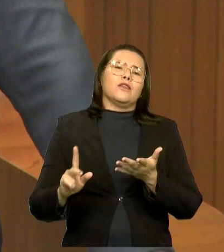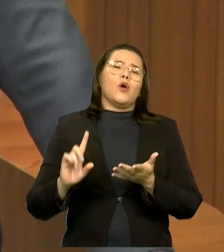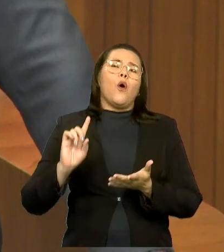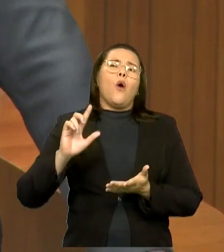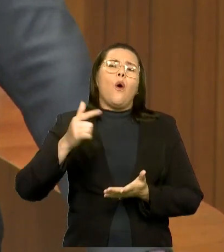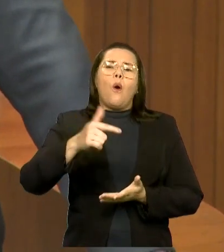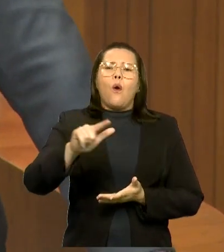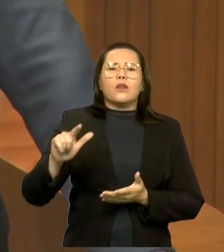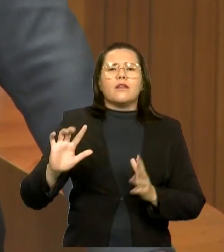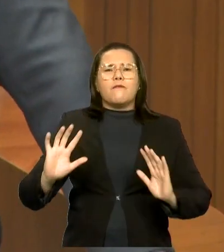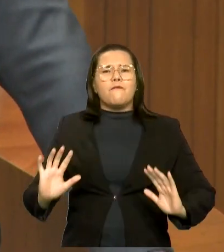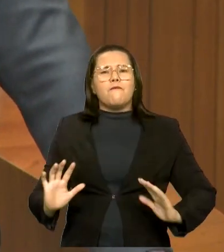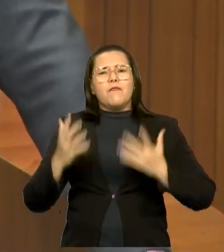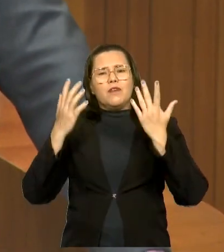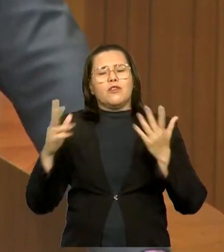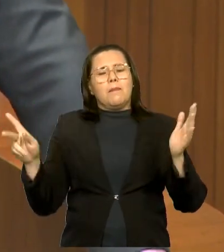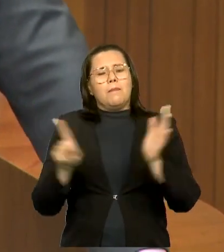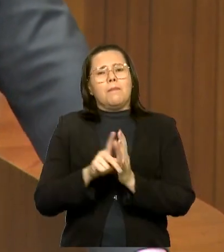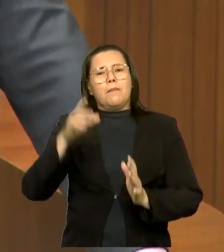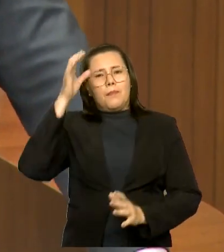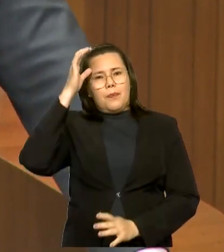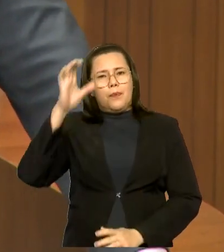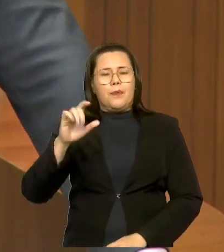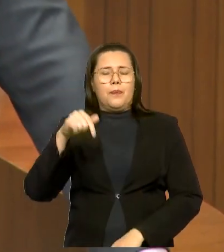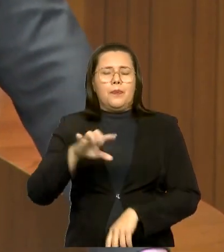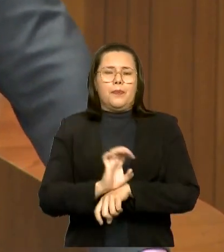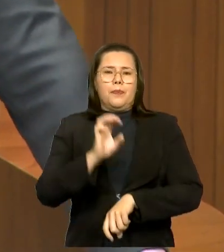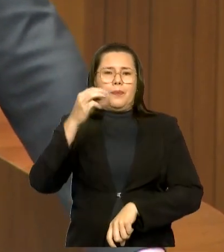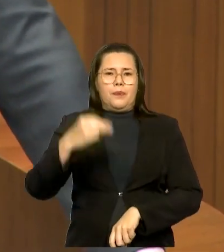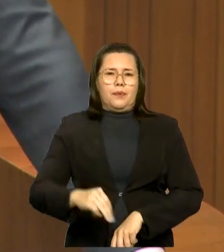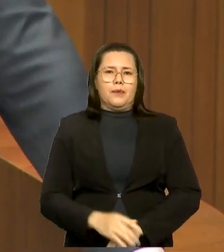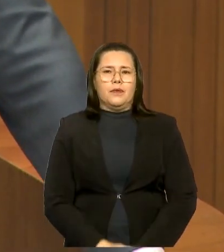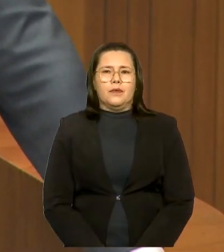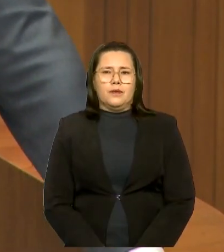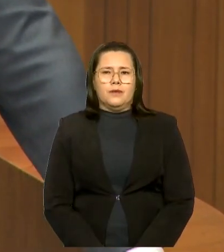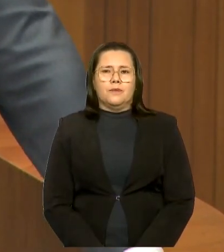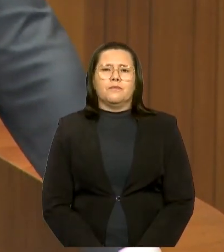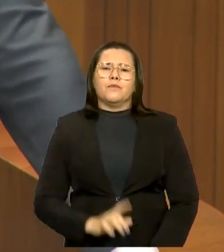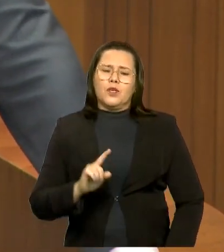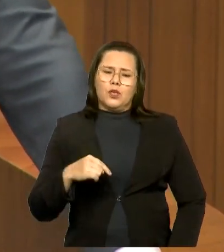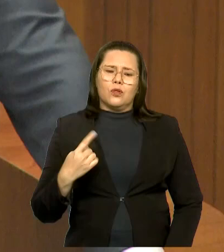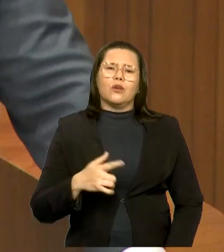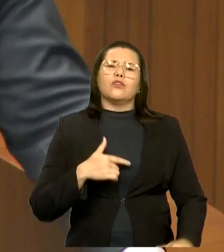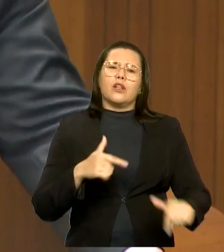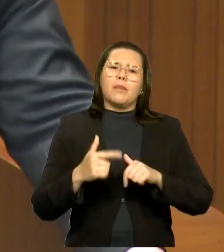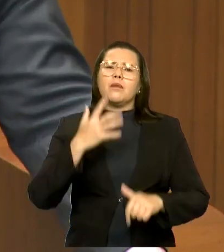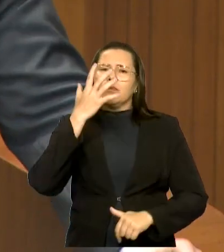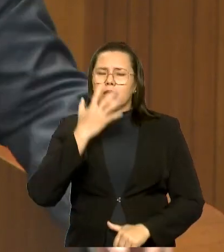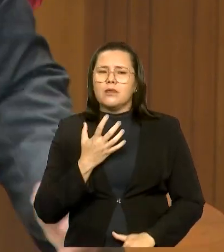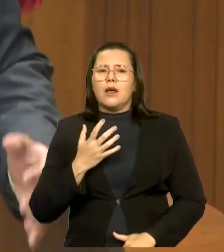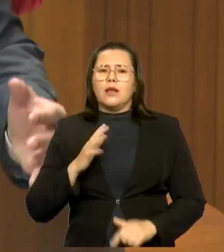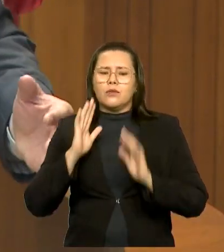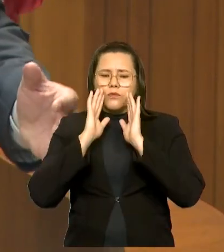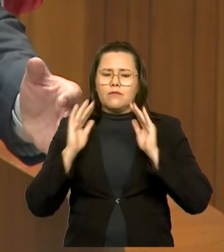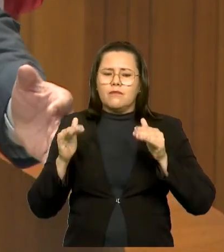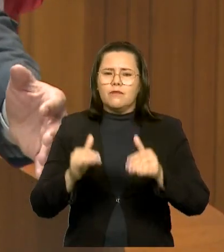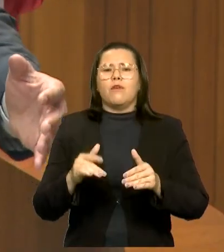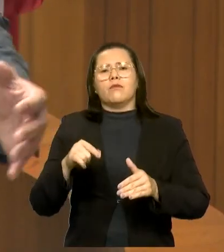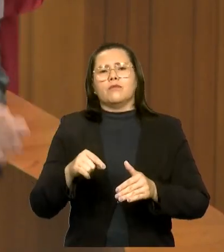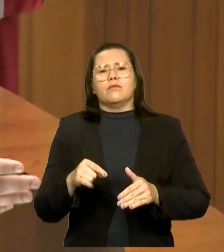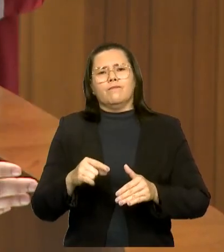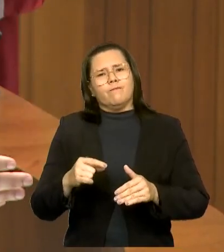mais valorizada, e esse é o motivo da nossa atuação aqui nessa casa. A segurança pública, como eu